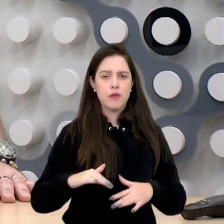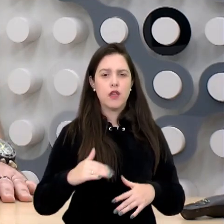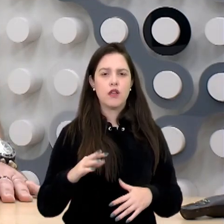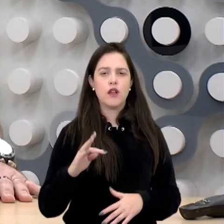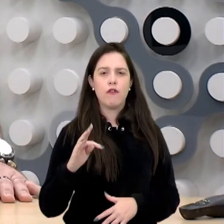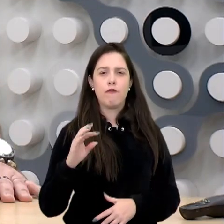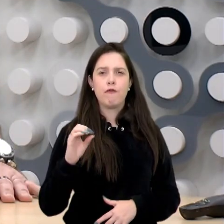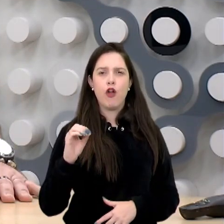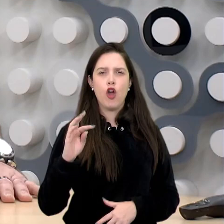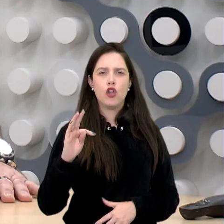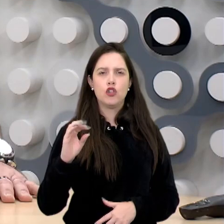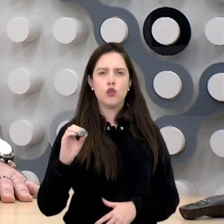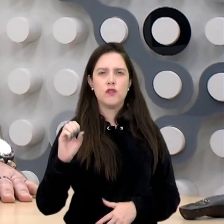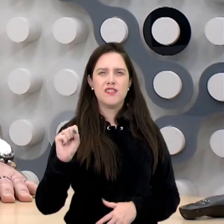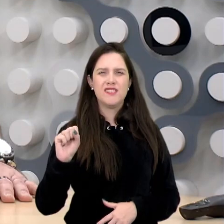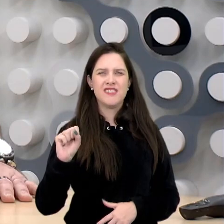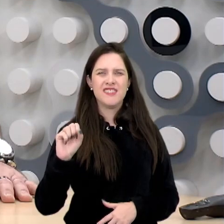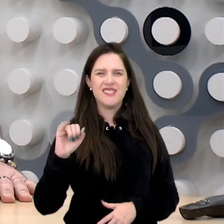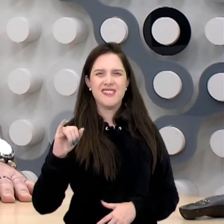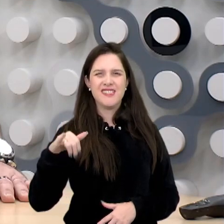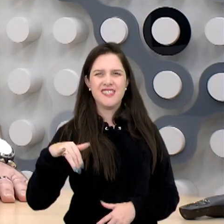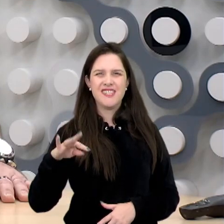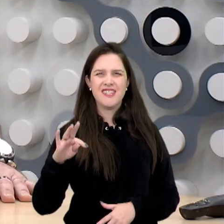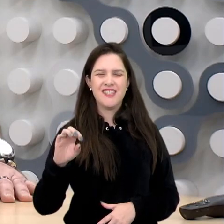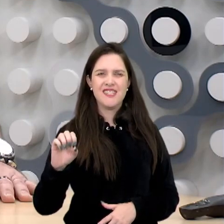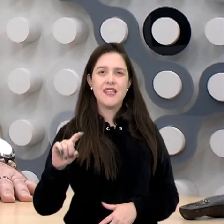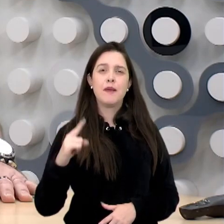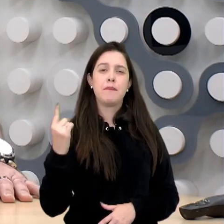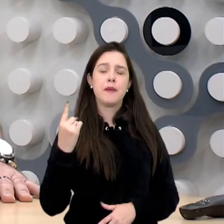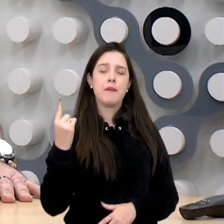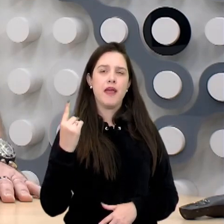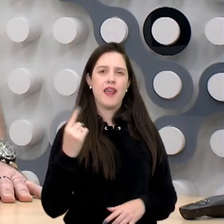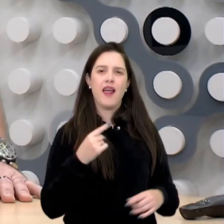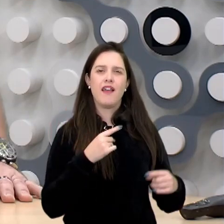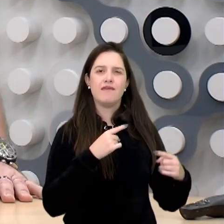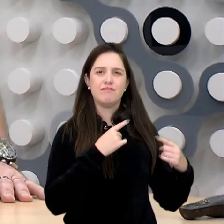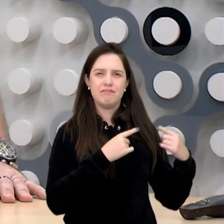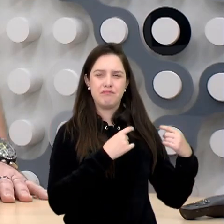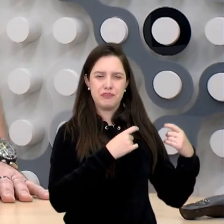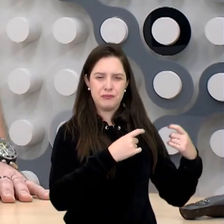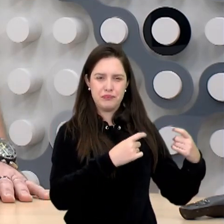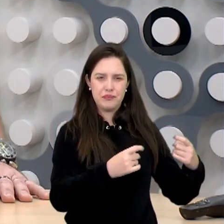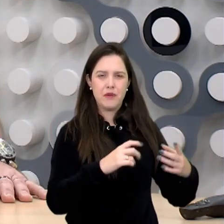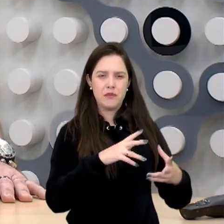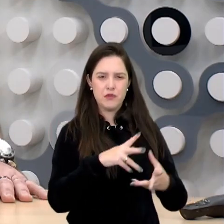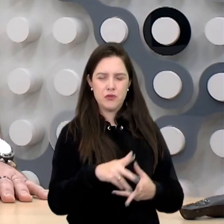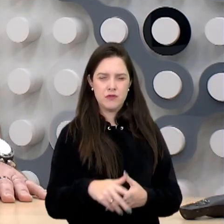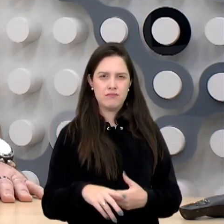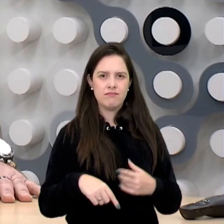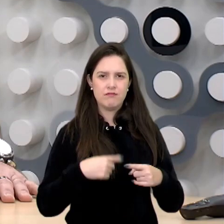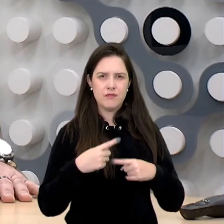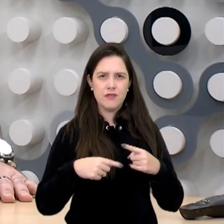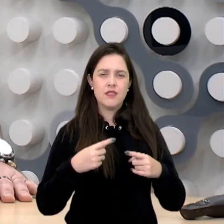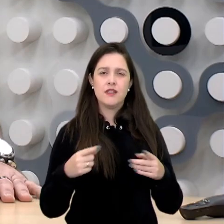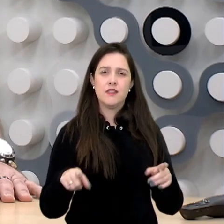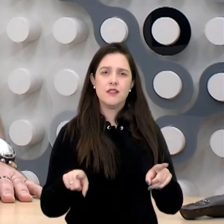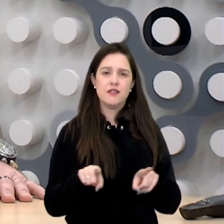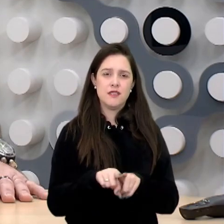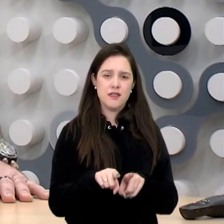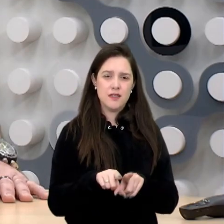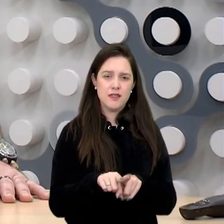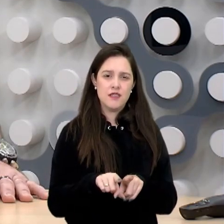Guerra Mundial, logicamente com equipamentos mais modernos, como aqueles sonares utilizados aí em embarcações marítimas e